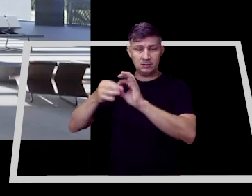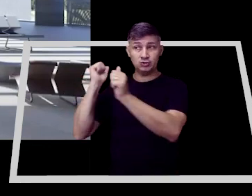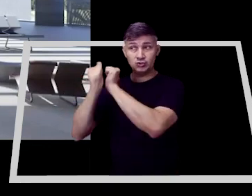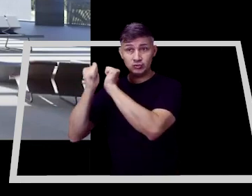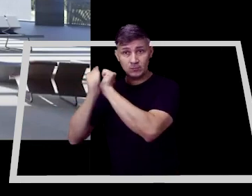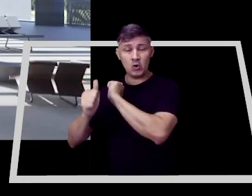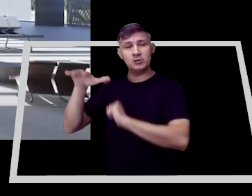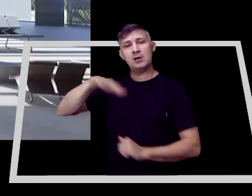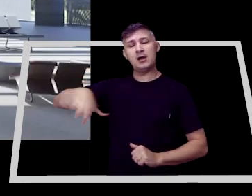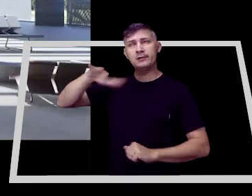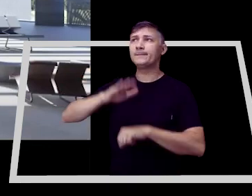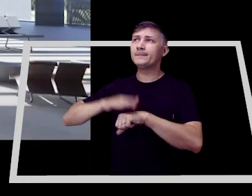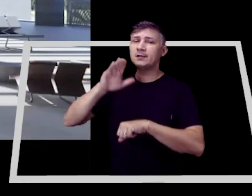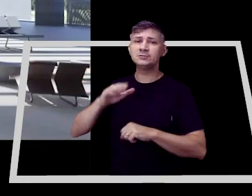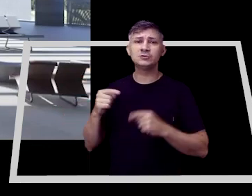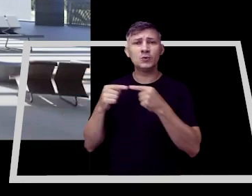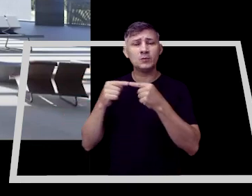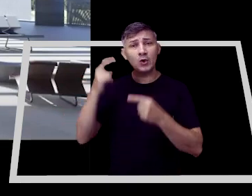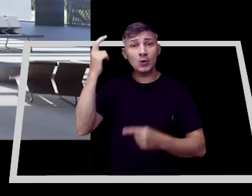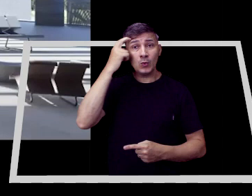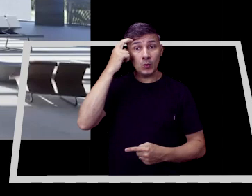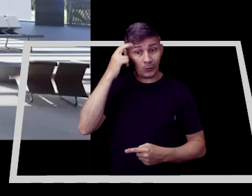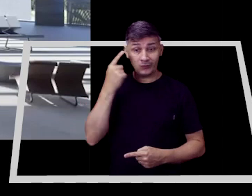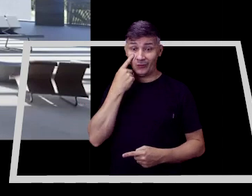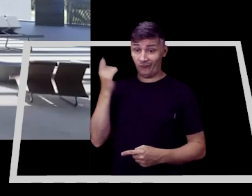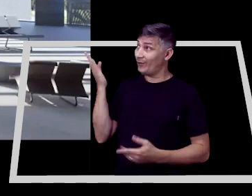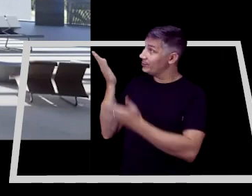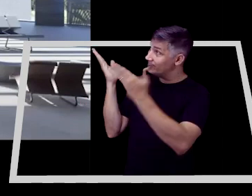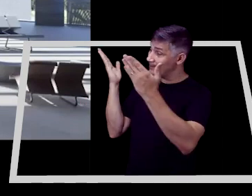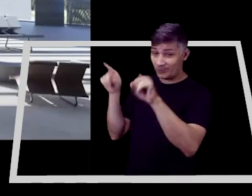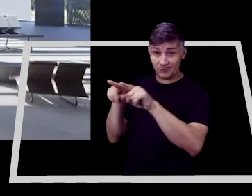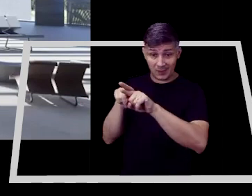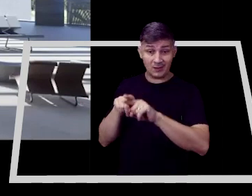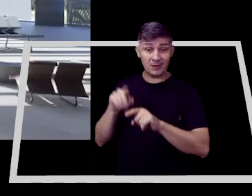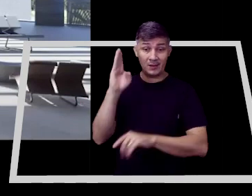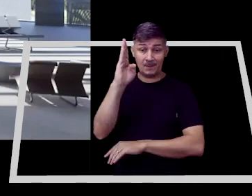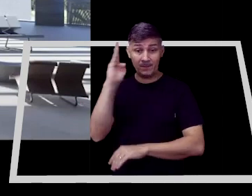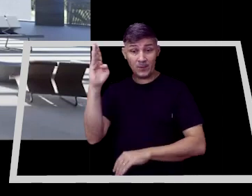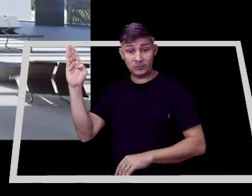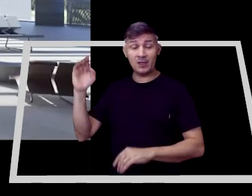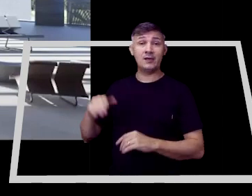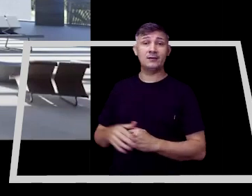setor mais cultural. A gente está vendo, então, aqui a vista da biblioteca,